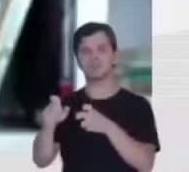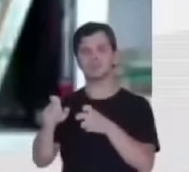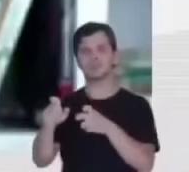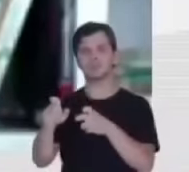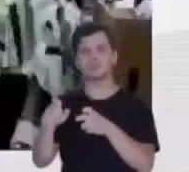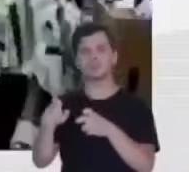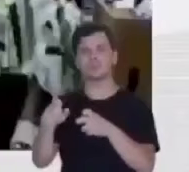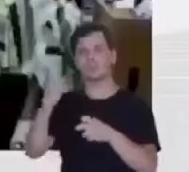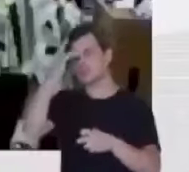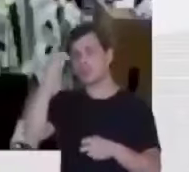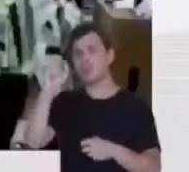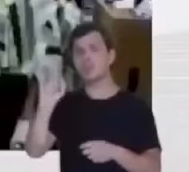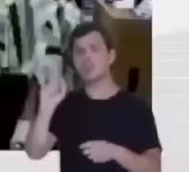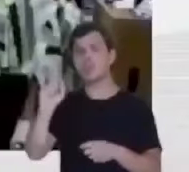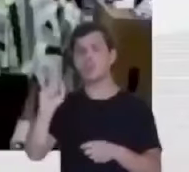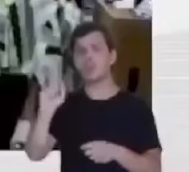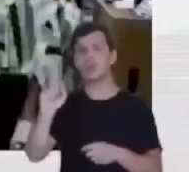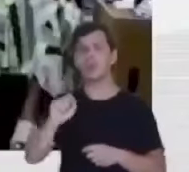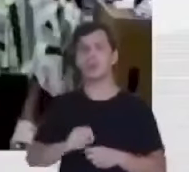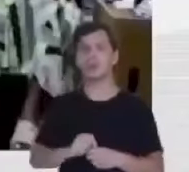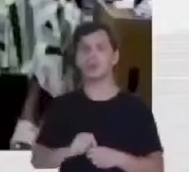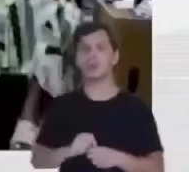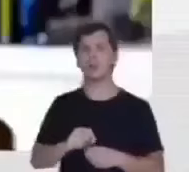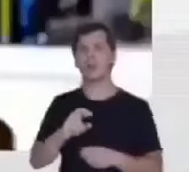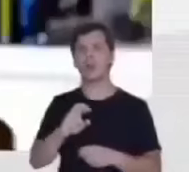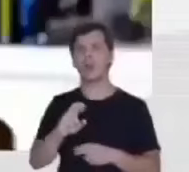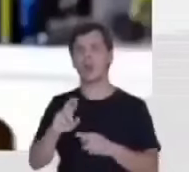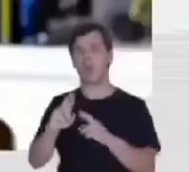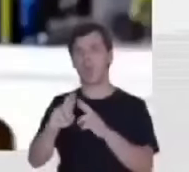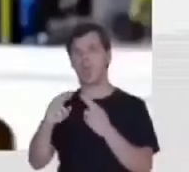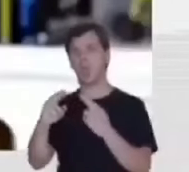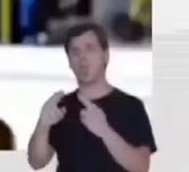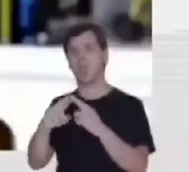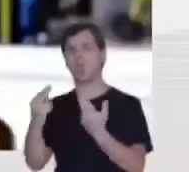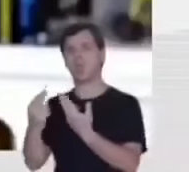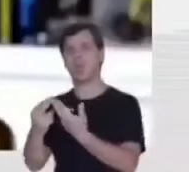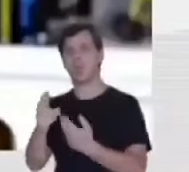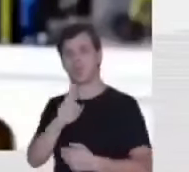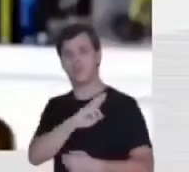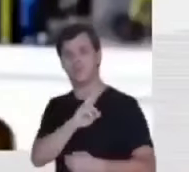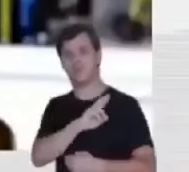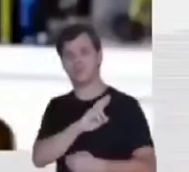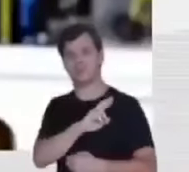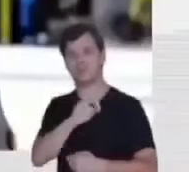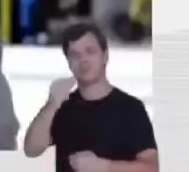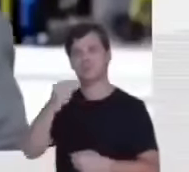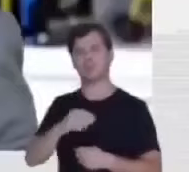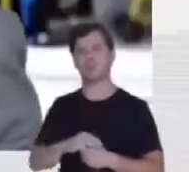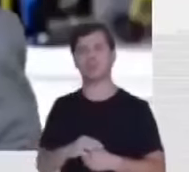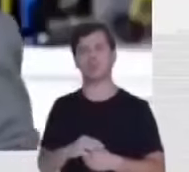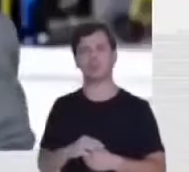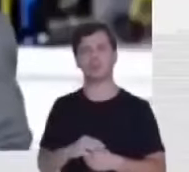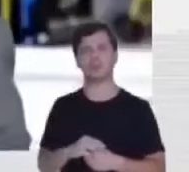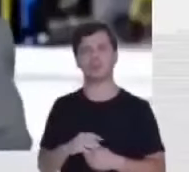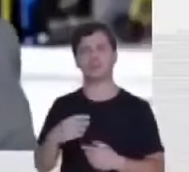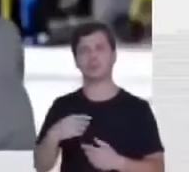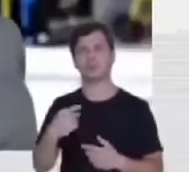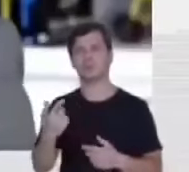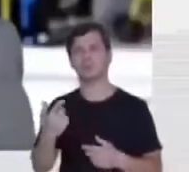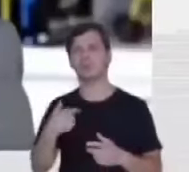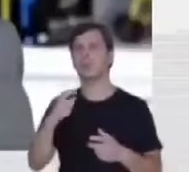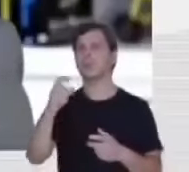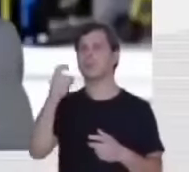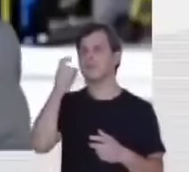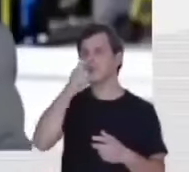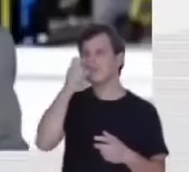efetivamente o que é a religião evangélica no nosso país. Porque há muito